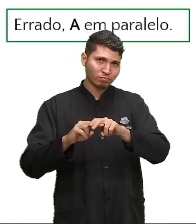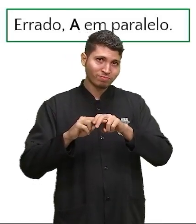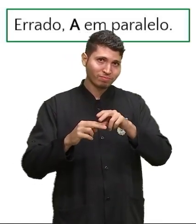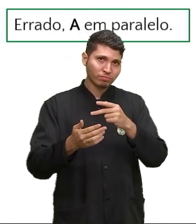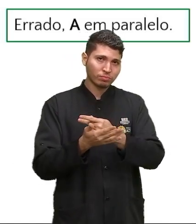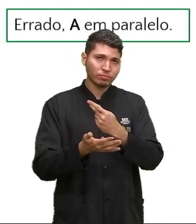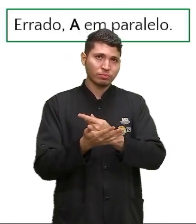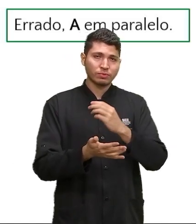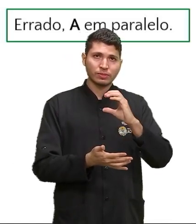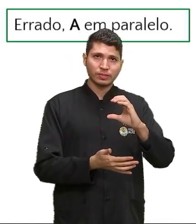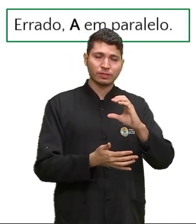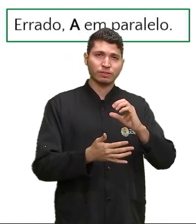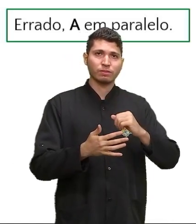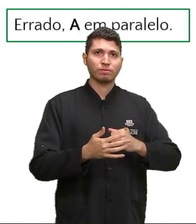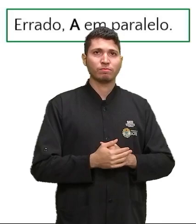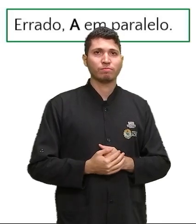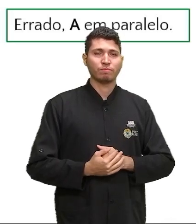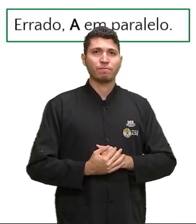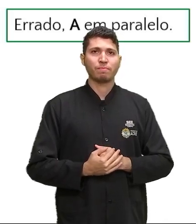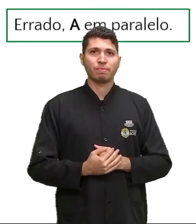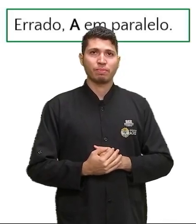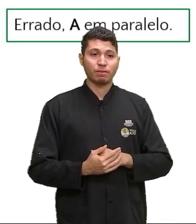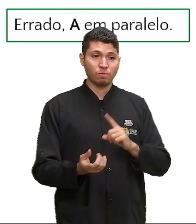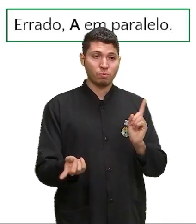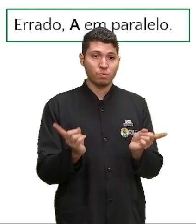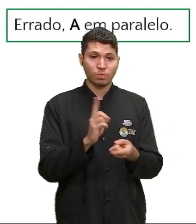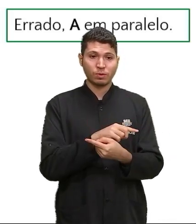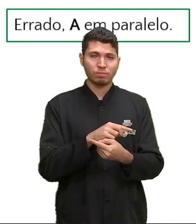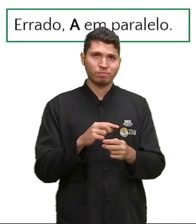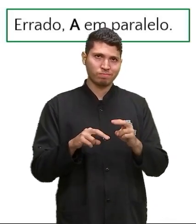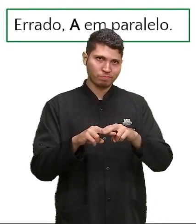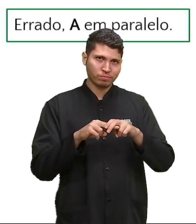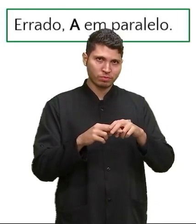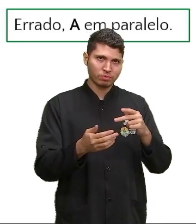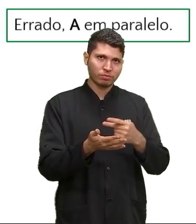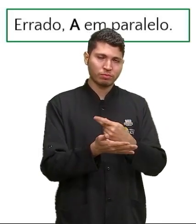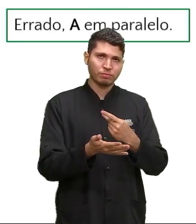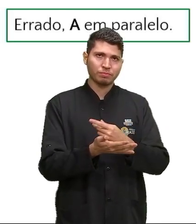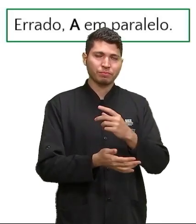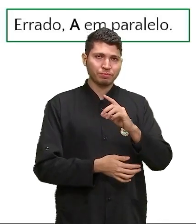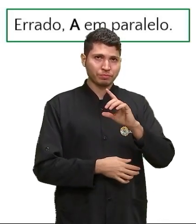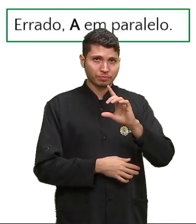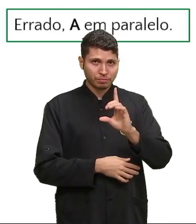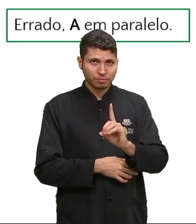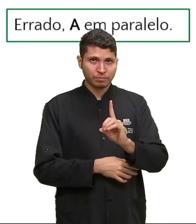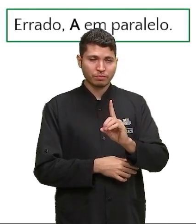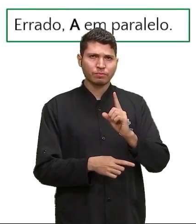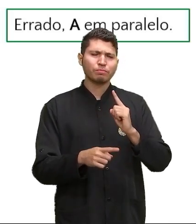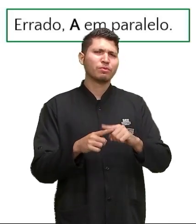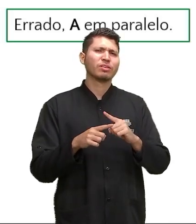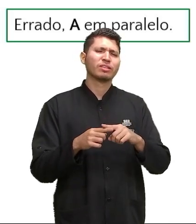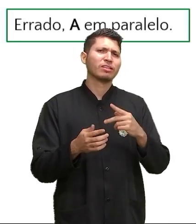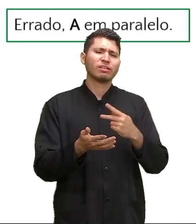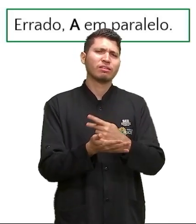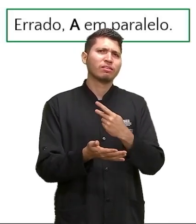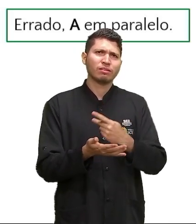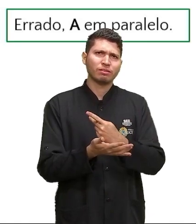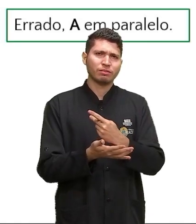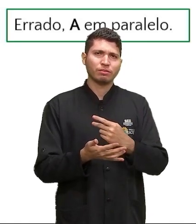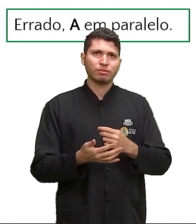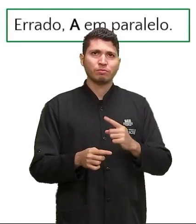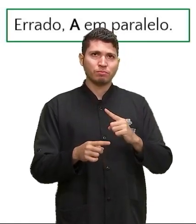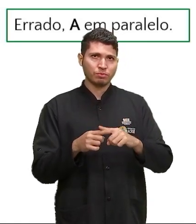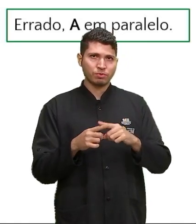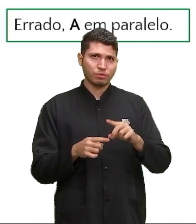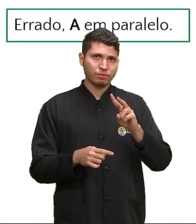amperímetro em paralelo, voltímetro em série. O inverso, né? Por isso que está errado. Alternativa D, por que ela está errada? Porque o V